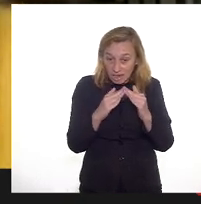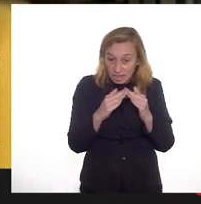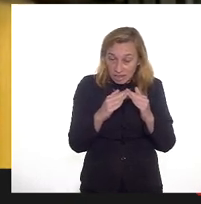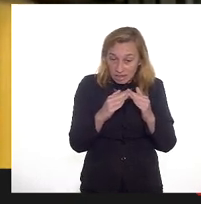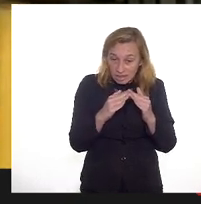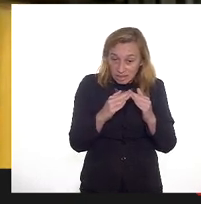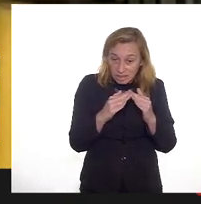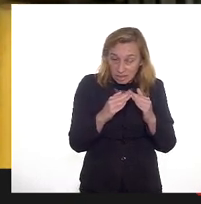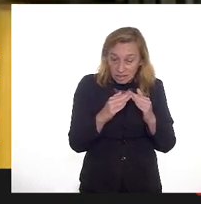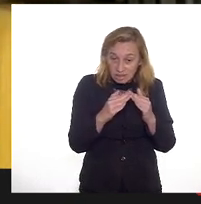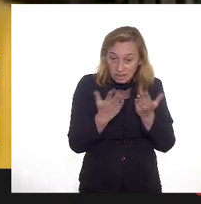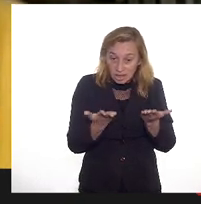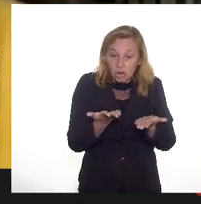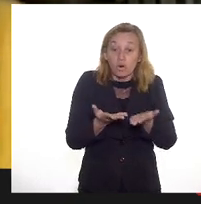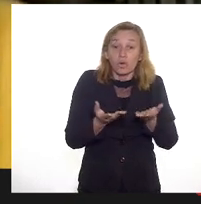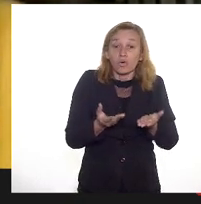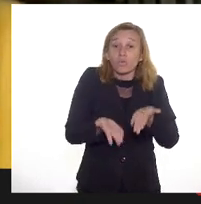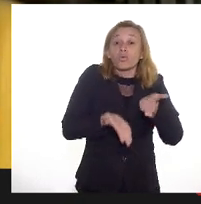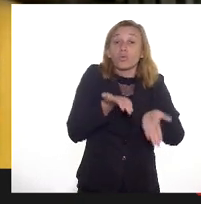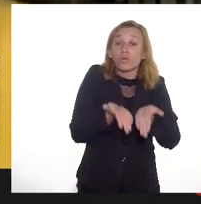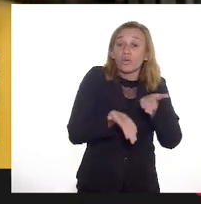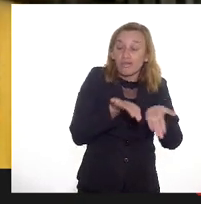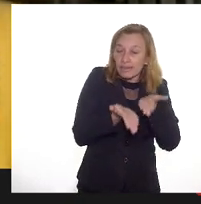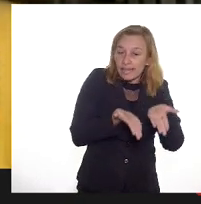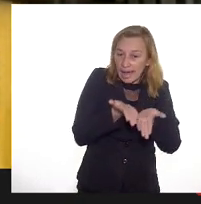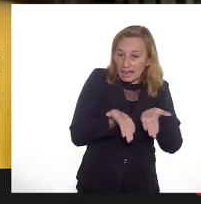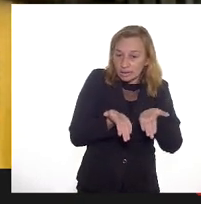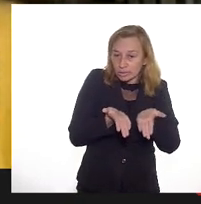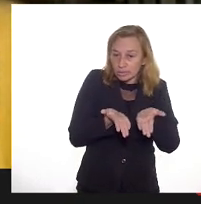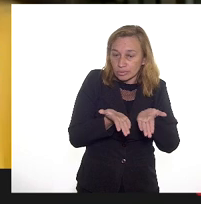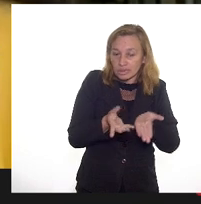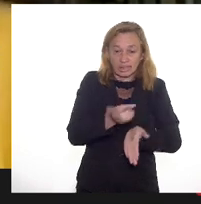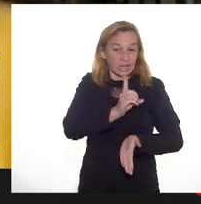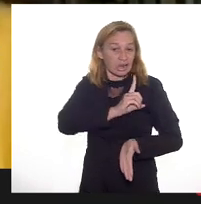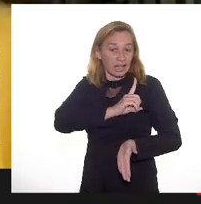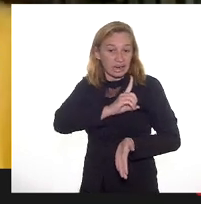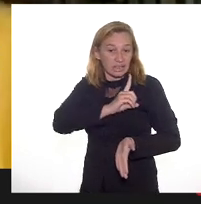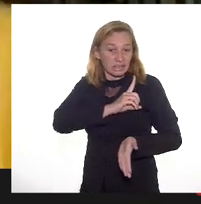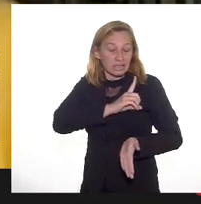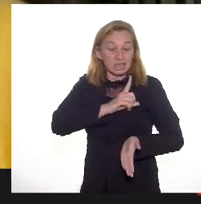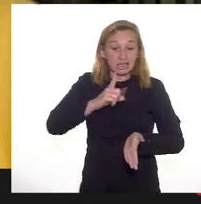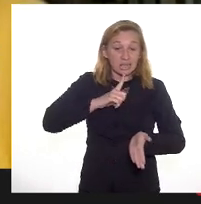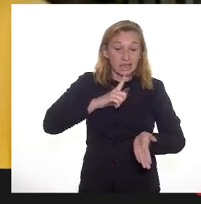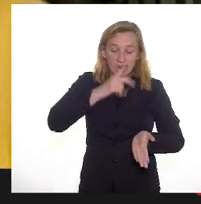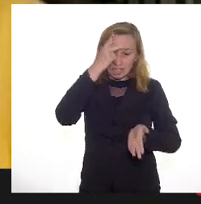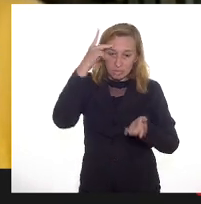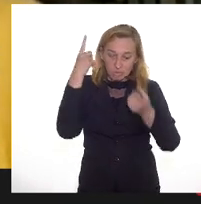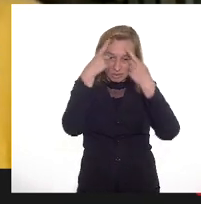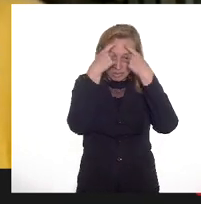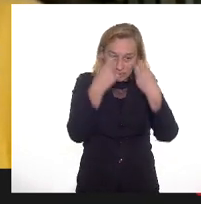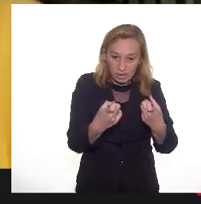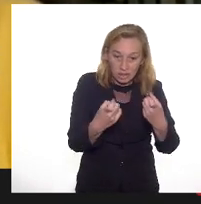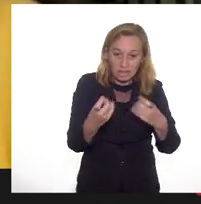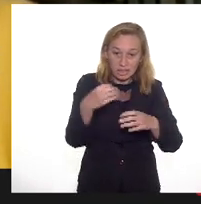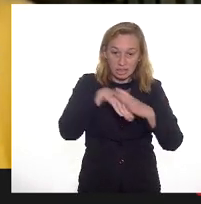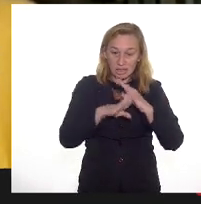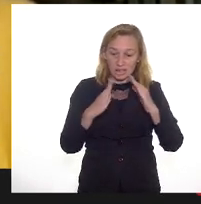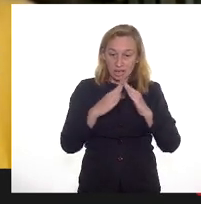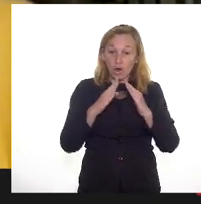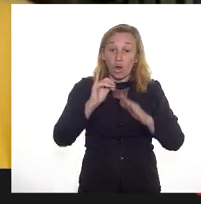dado à violência doméstica nas delegacias do Rio de Janeiro, e tive oportunidade de